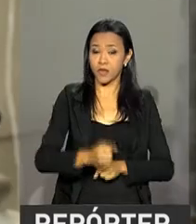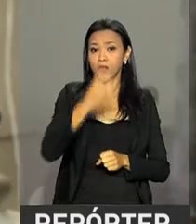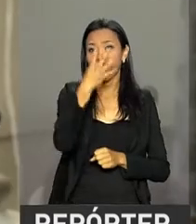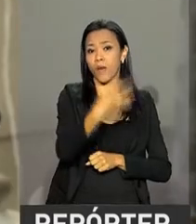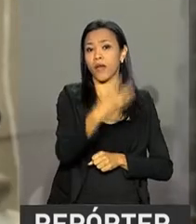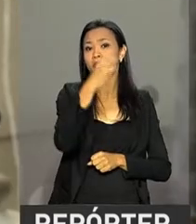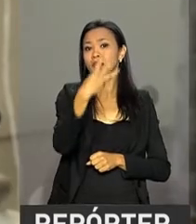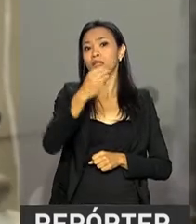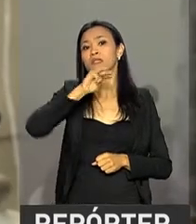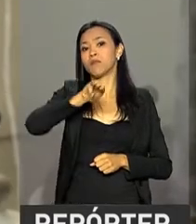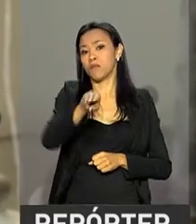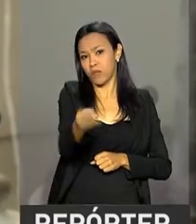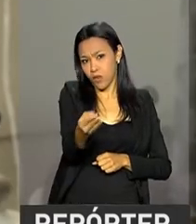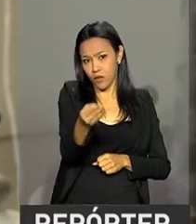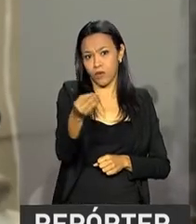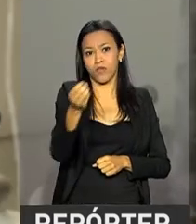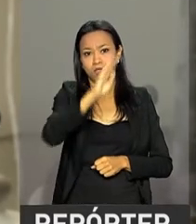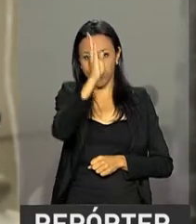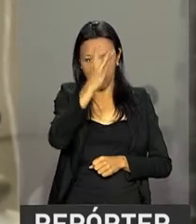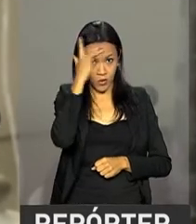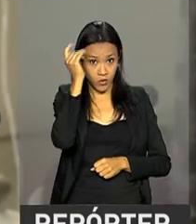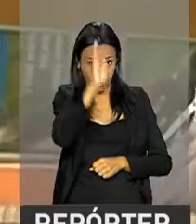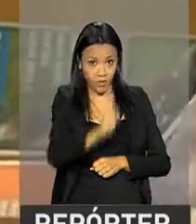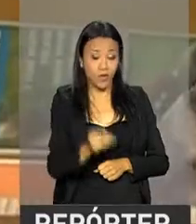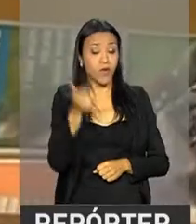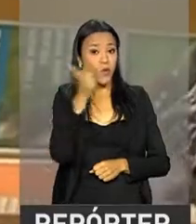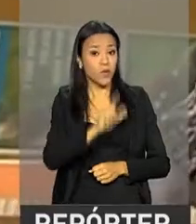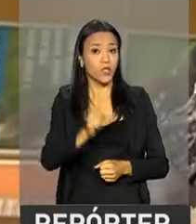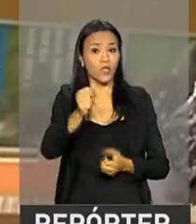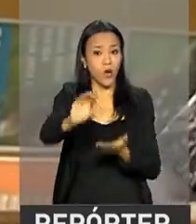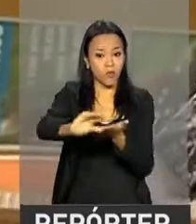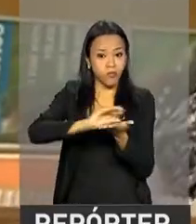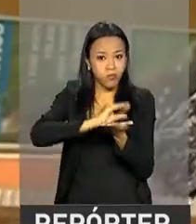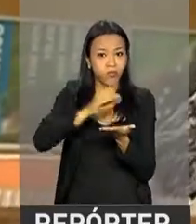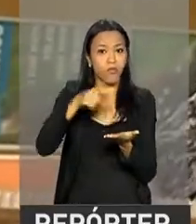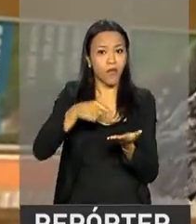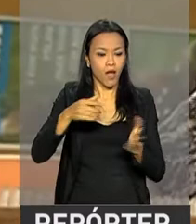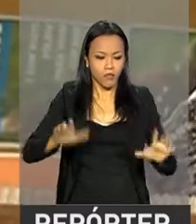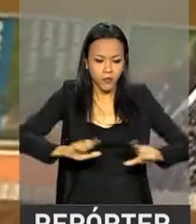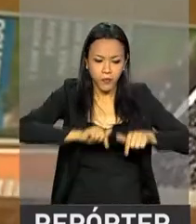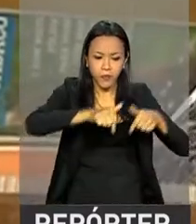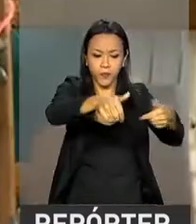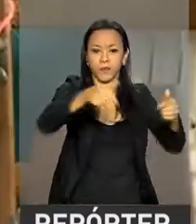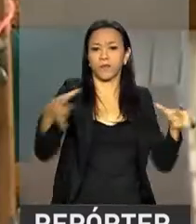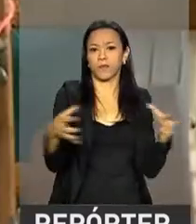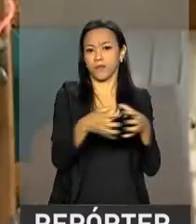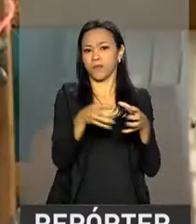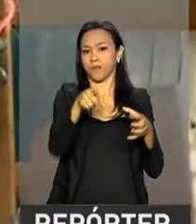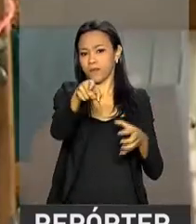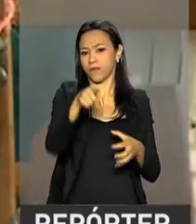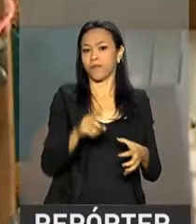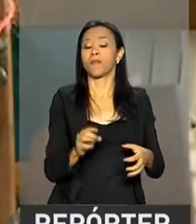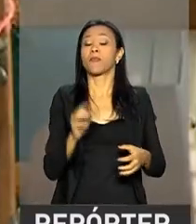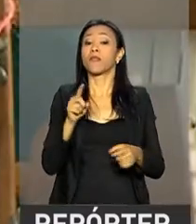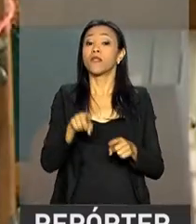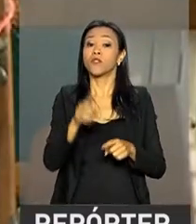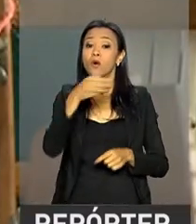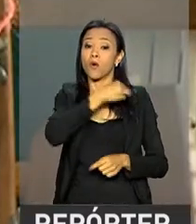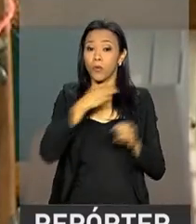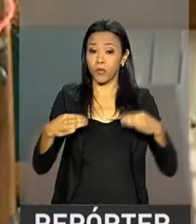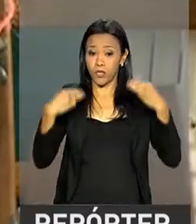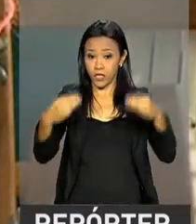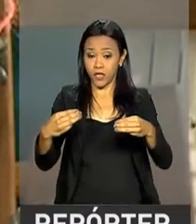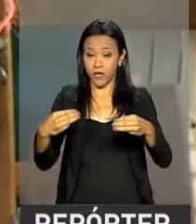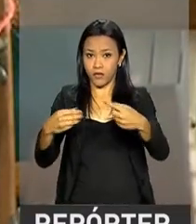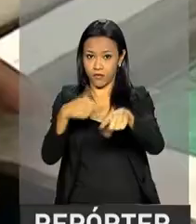os recursos aplicados na economia solidária em todo o país em 2016 o ministério do trabalho investiu 46 milhões de